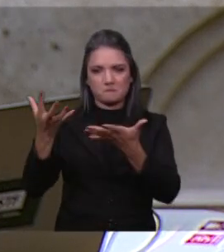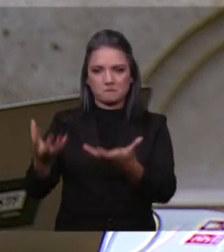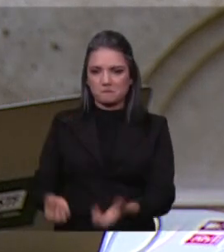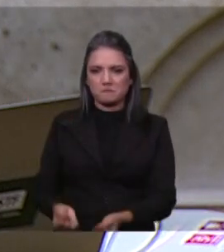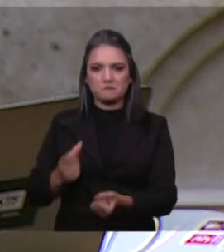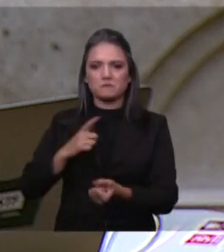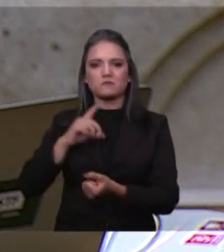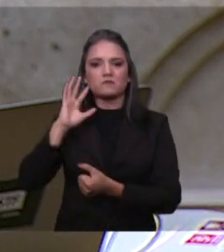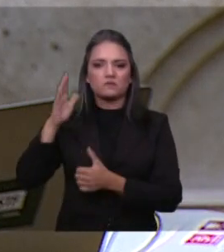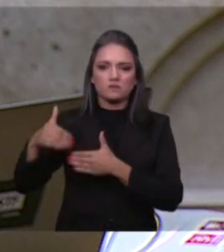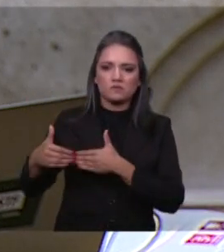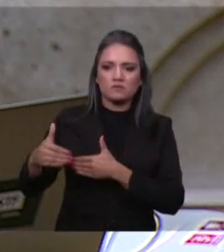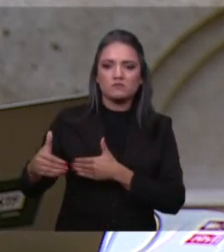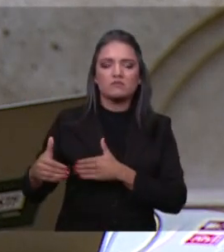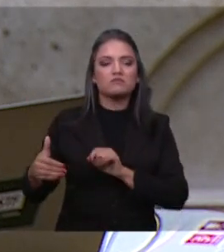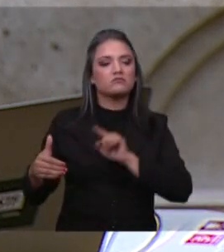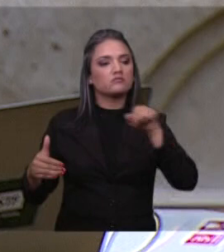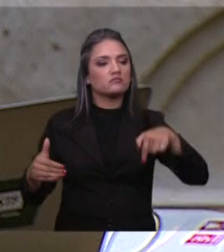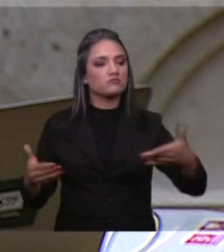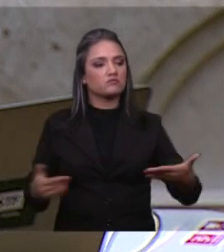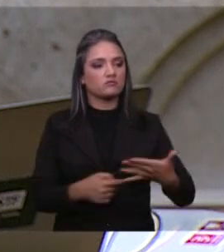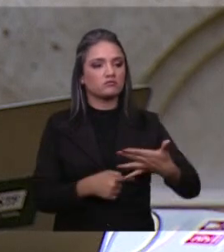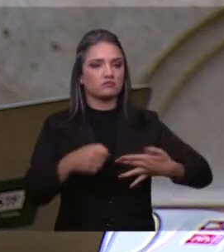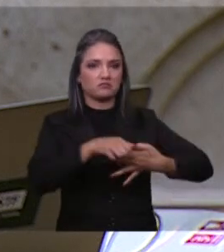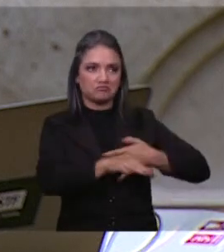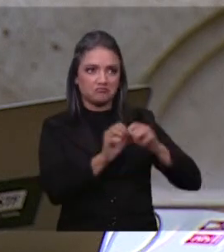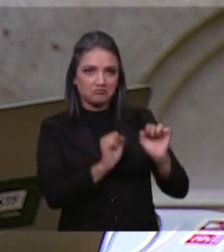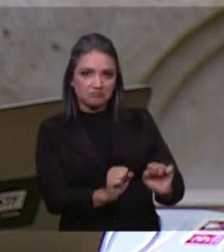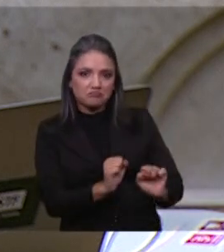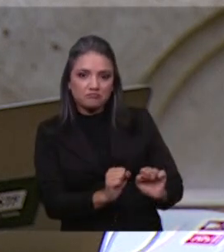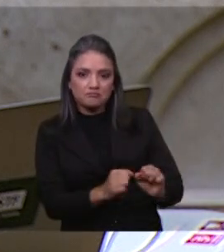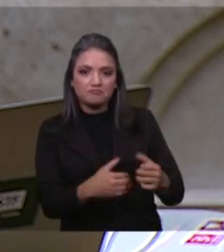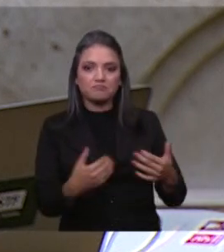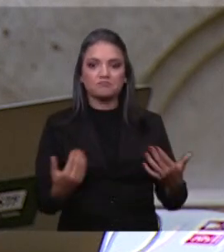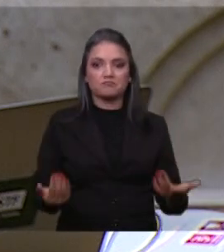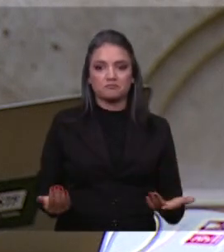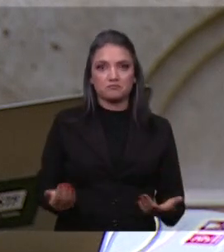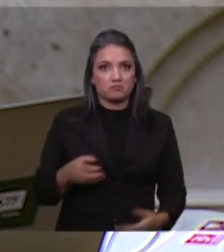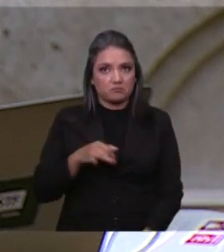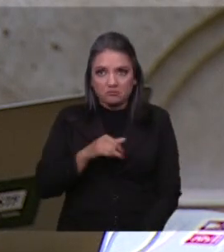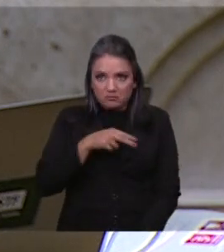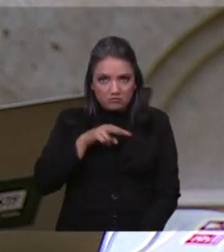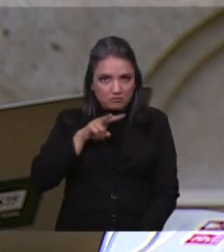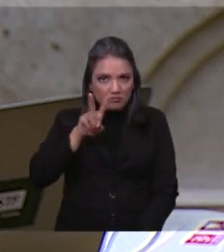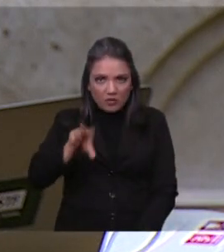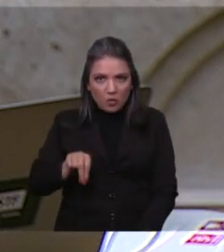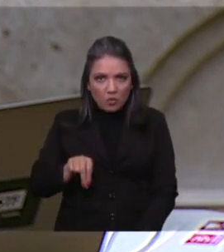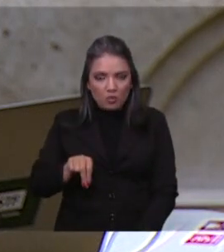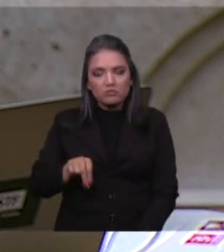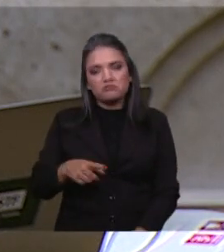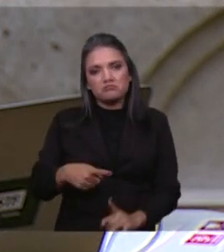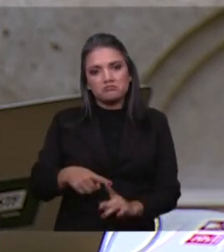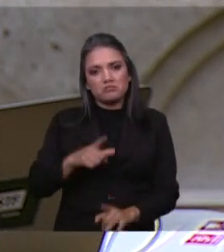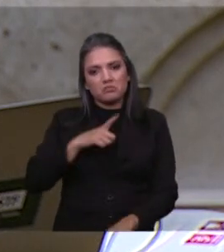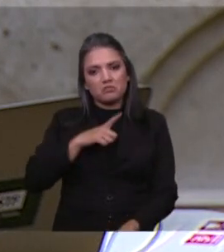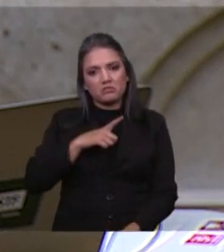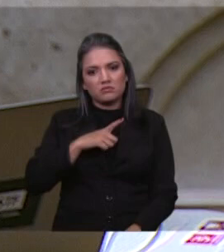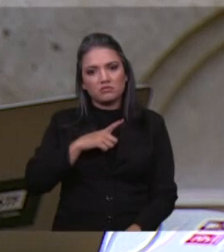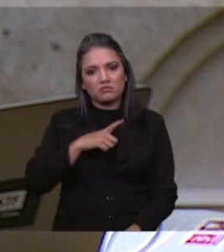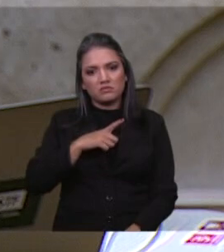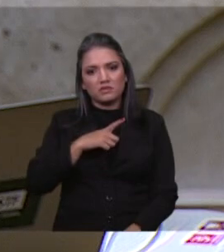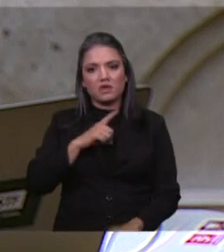na repercussão geral. Se a resposta for negativa, por entendermos que há